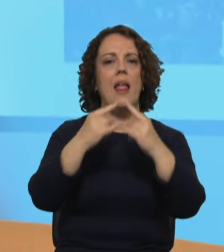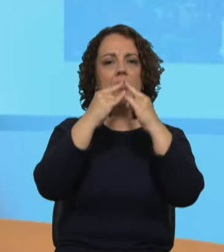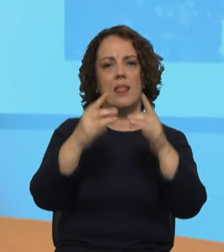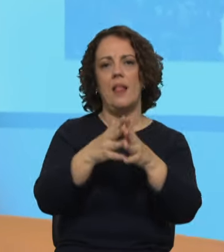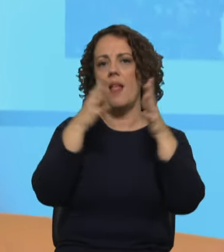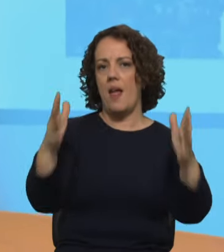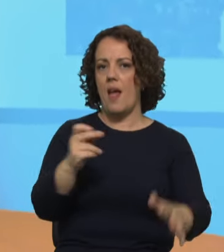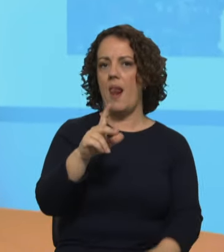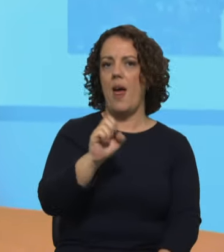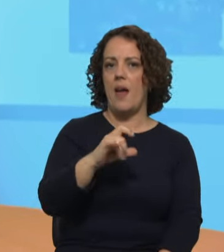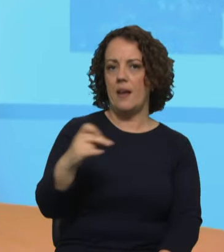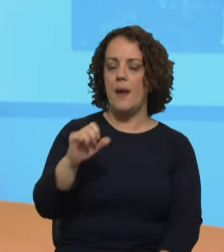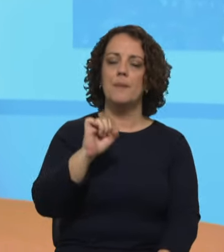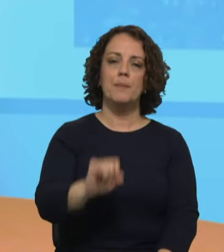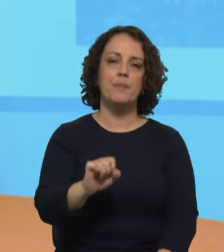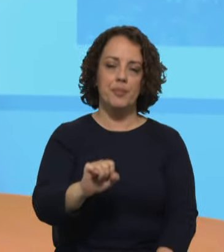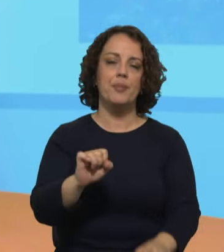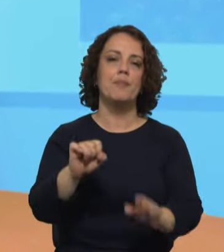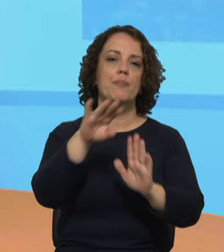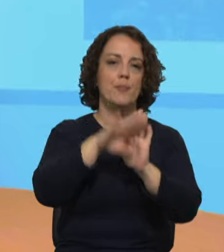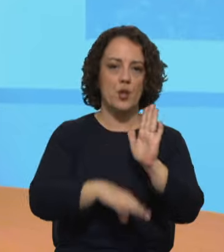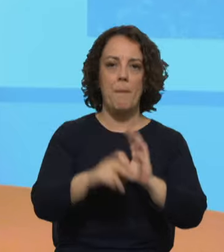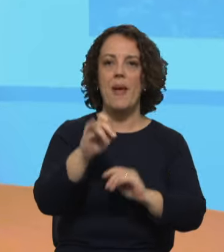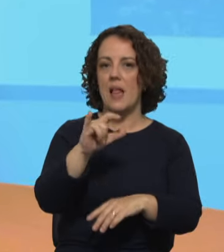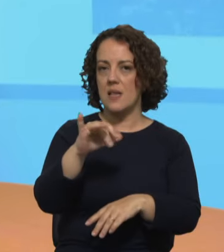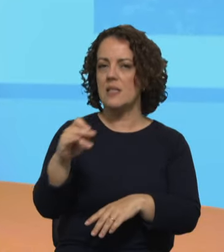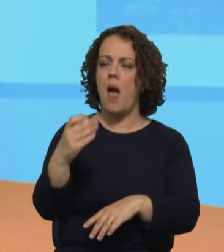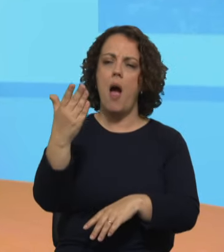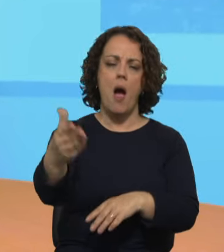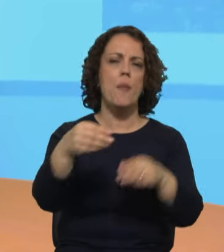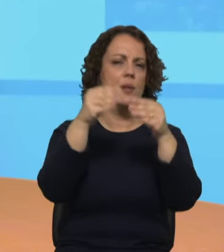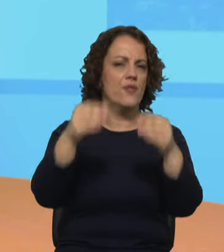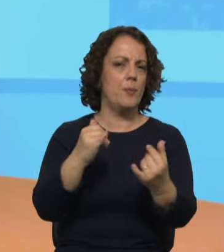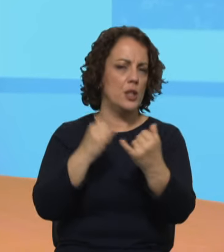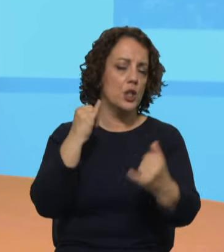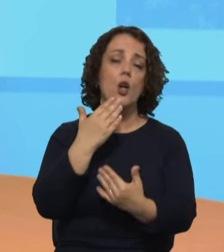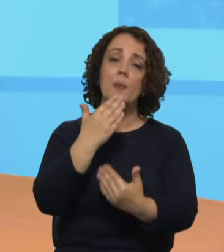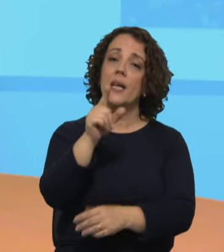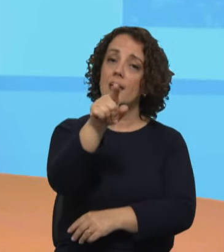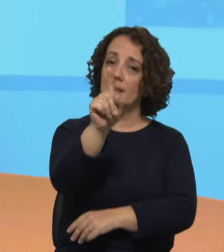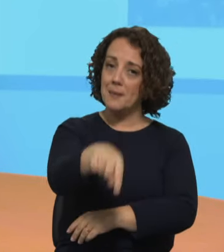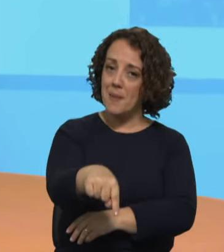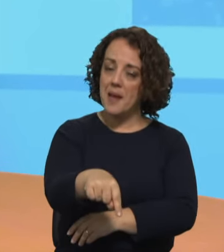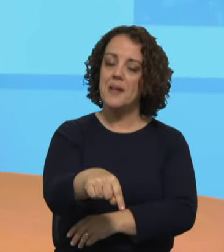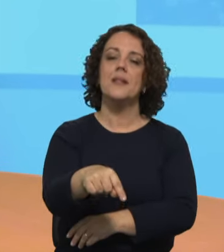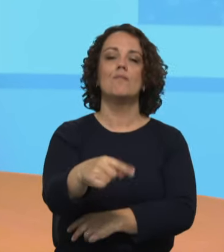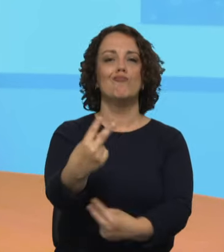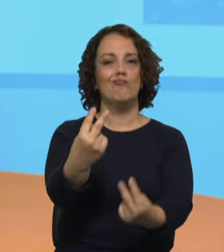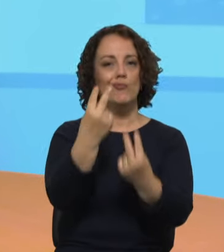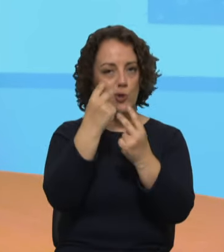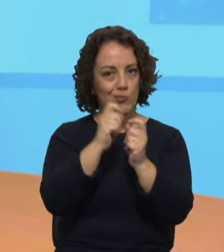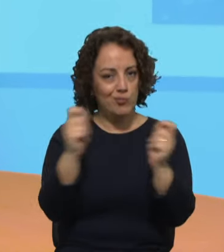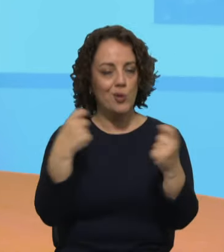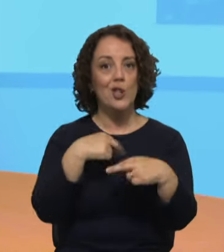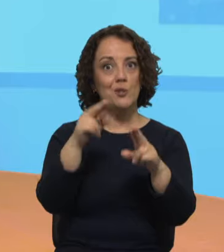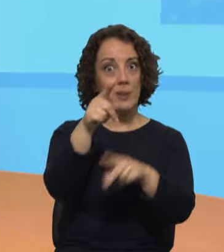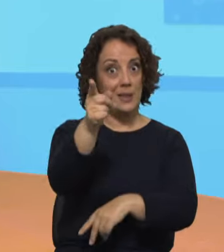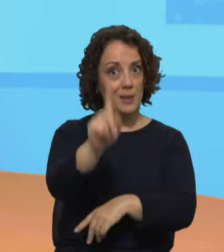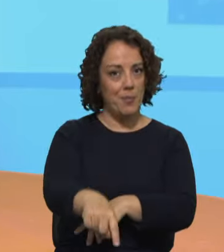podcast da agência Eclésia eh que encontra nas plataformas digitais obrigada a si também por teres estado connosco desejo-lhe ass Si